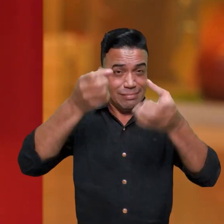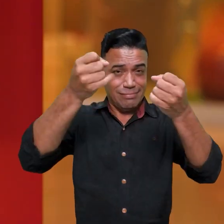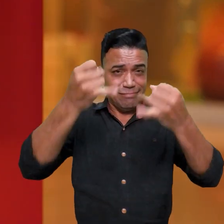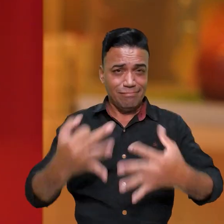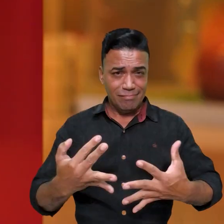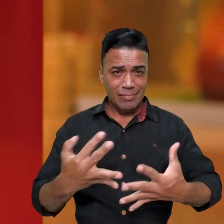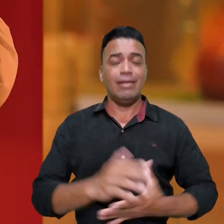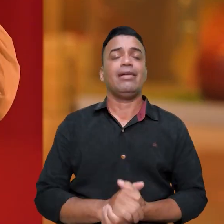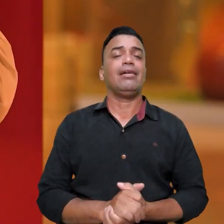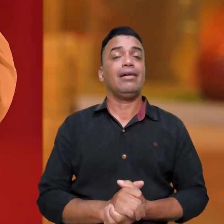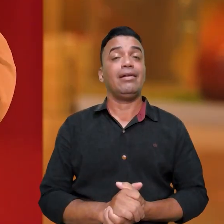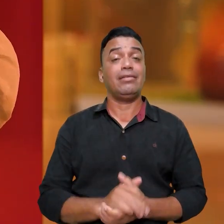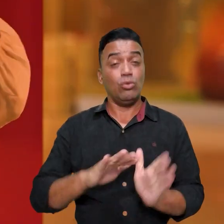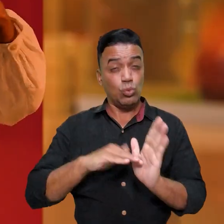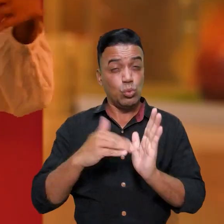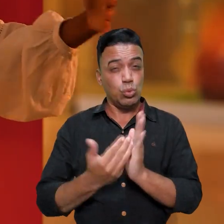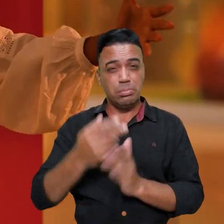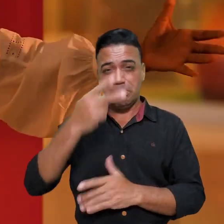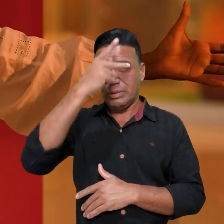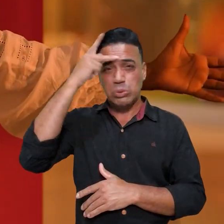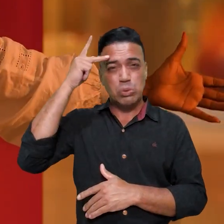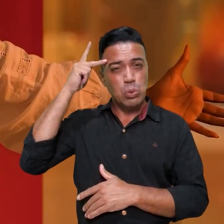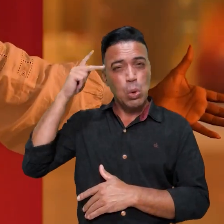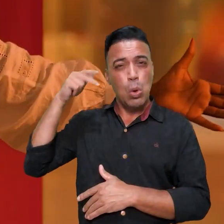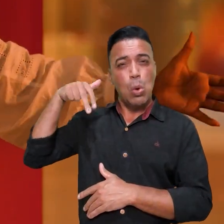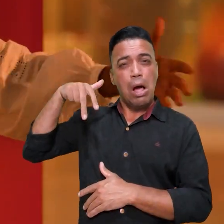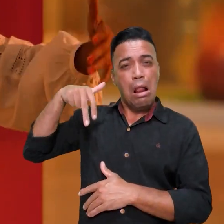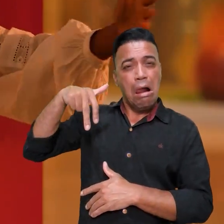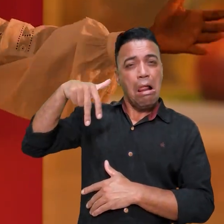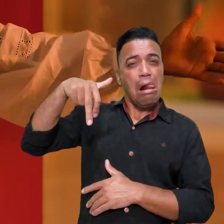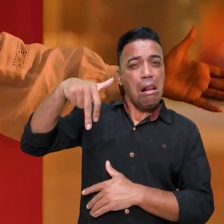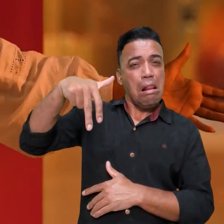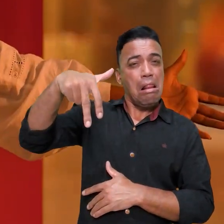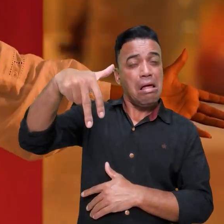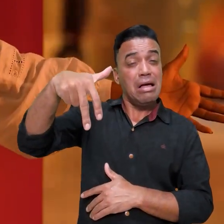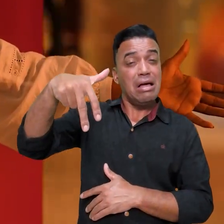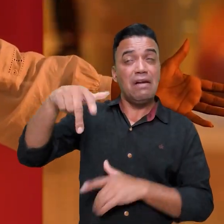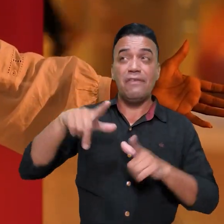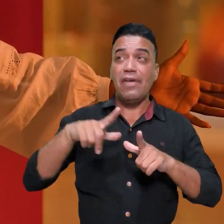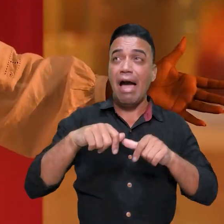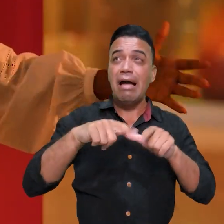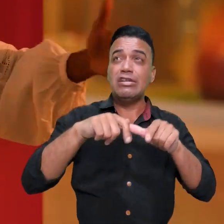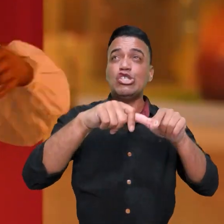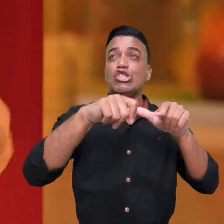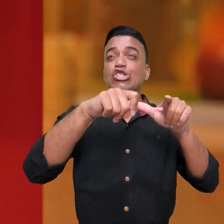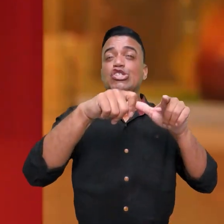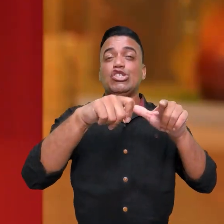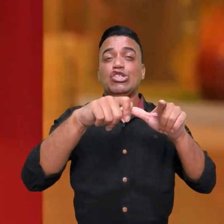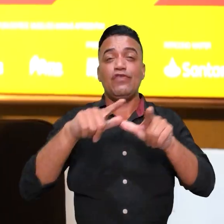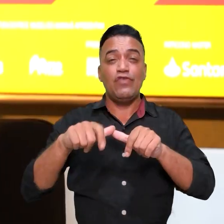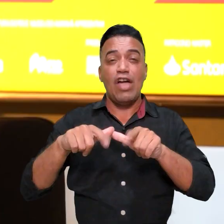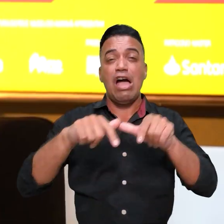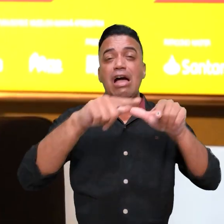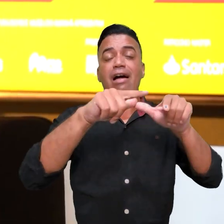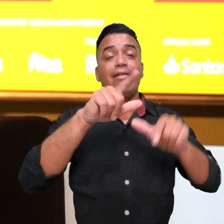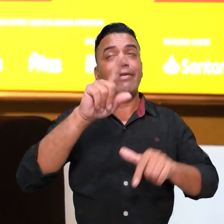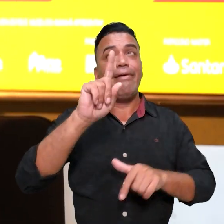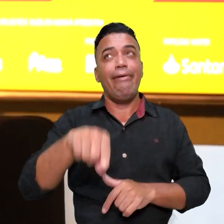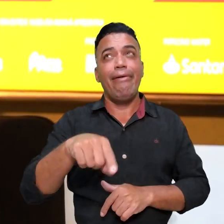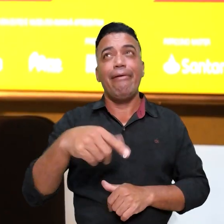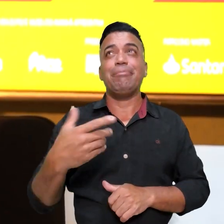assim, nem todo viandante, nem toda pessoa que está andando, nem todo viajante, ele está